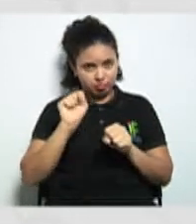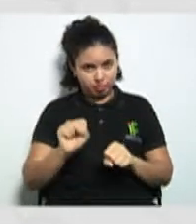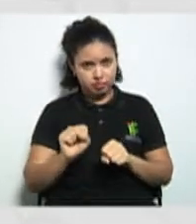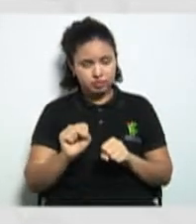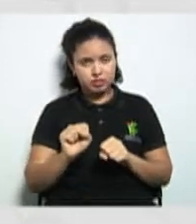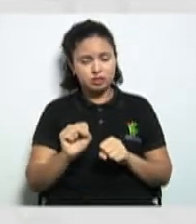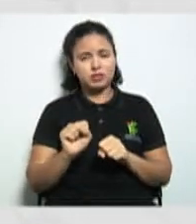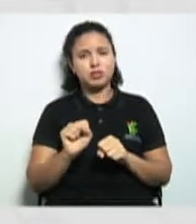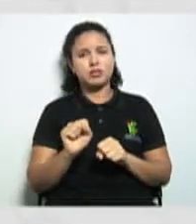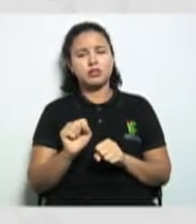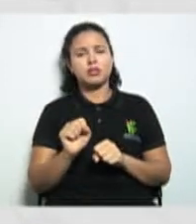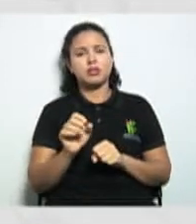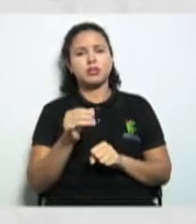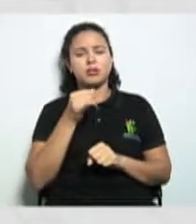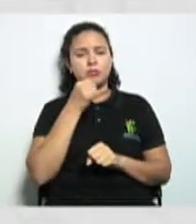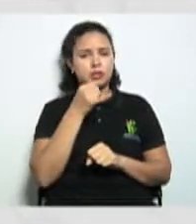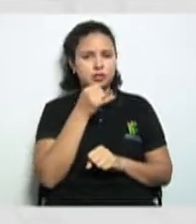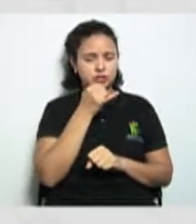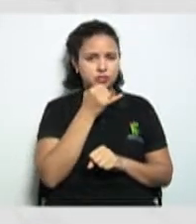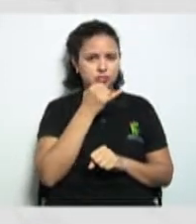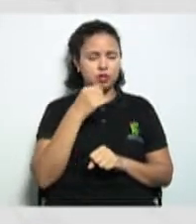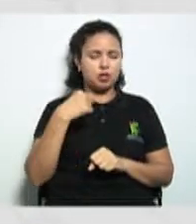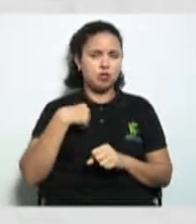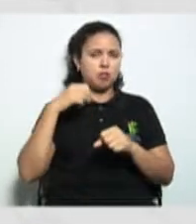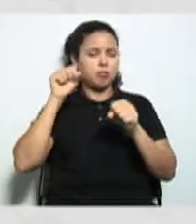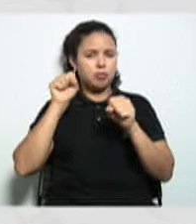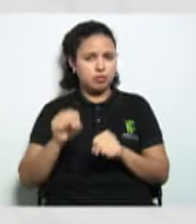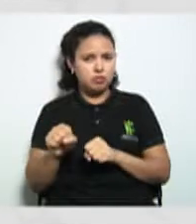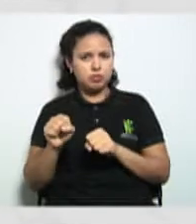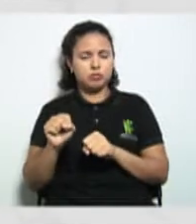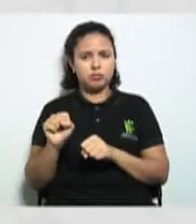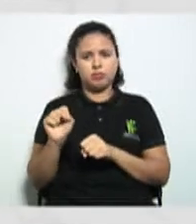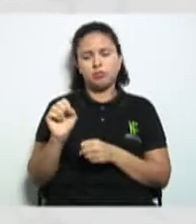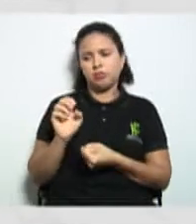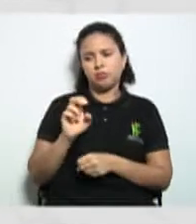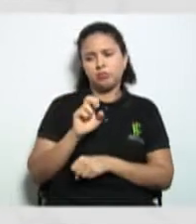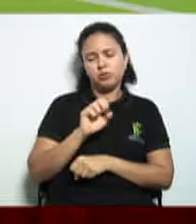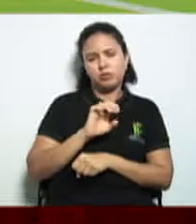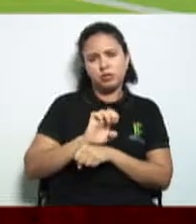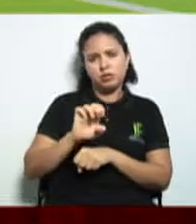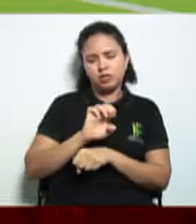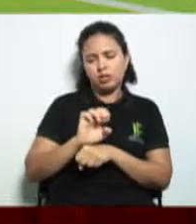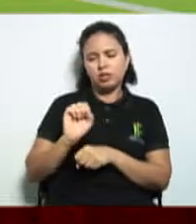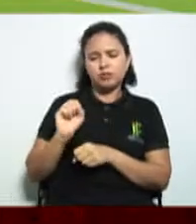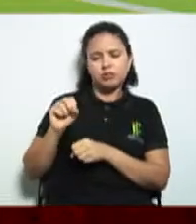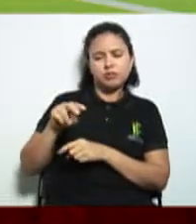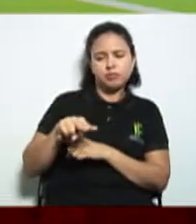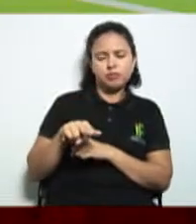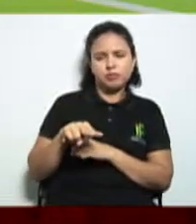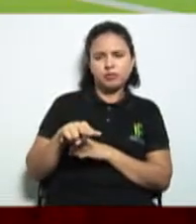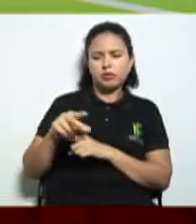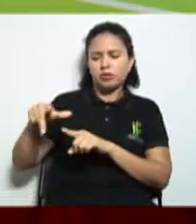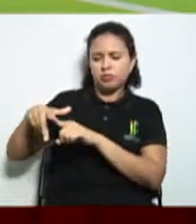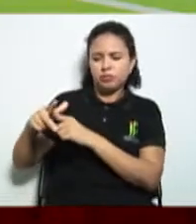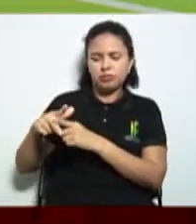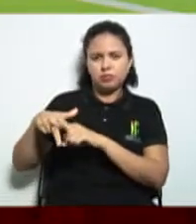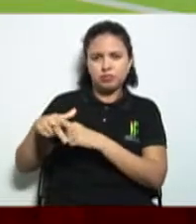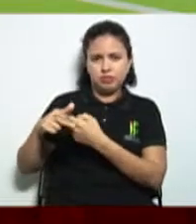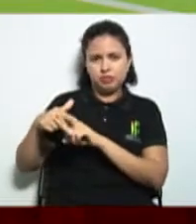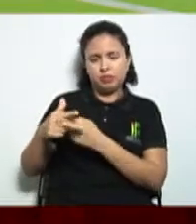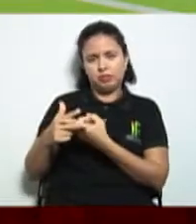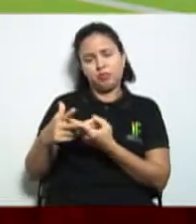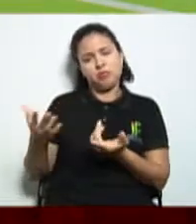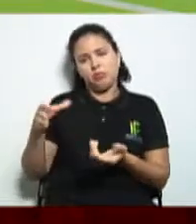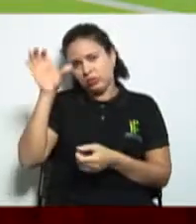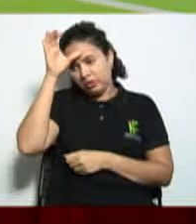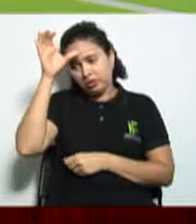posso estagiar na oficina do tio Cláudio? Eu técnico em cooperativismo, eu posso estagiar na oficina do tio Cláudio?